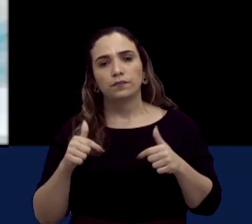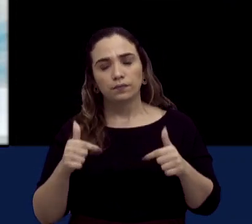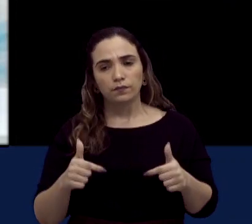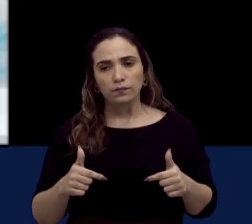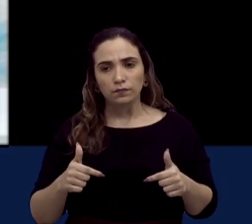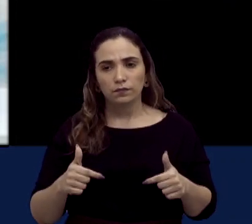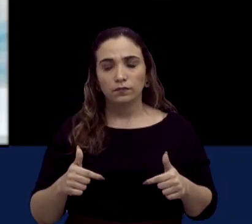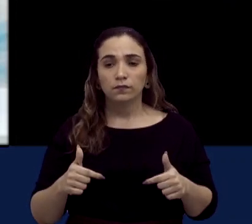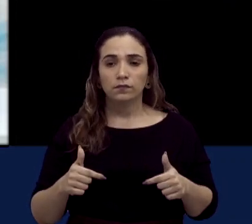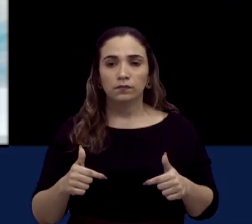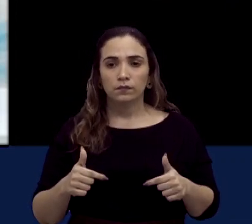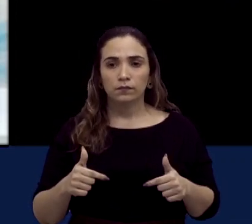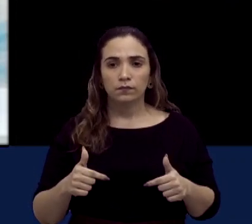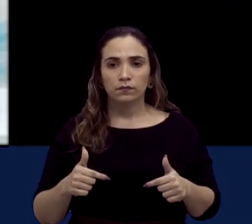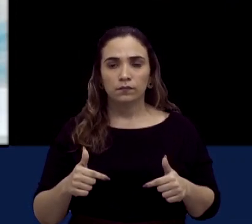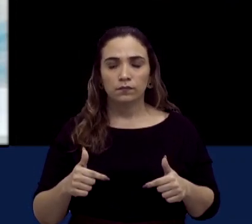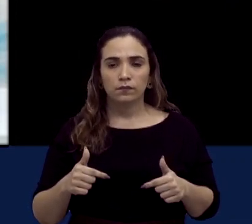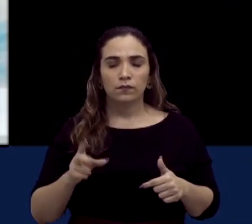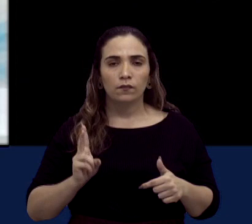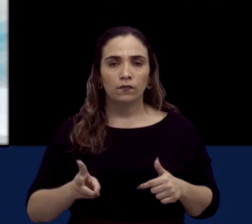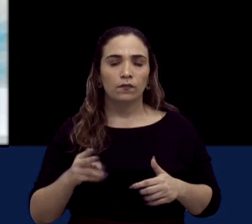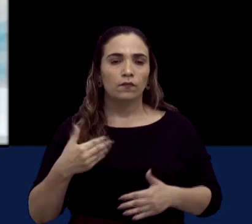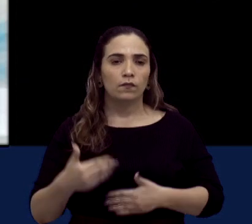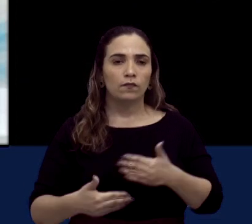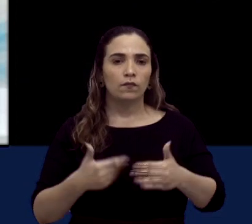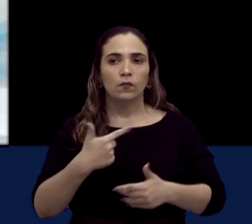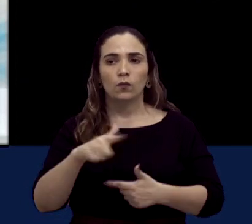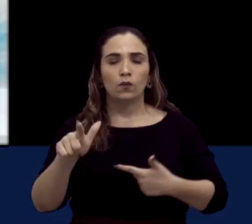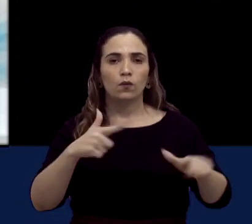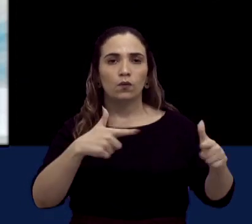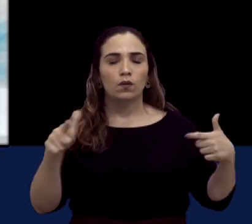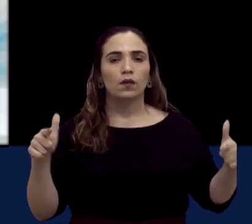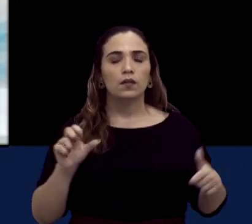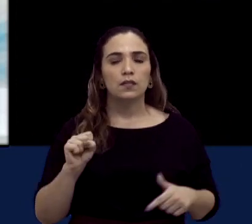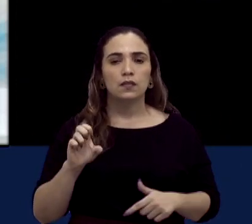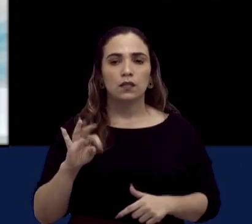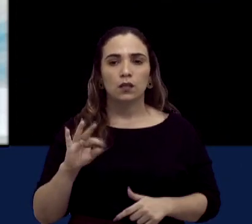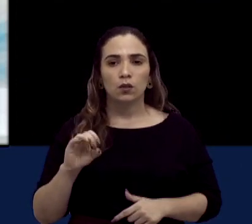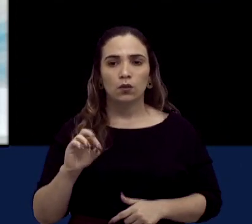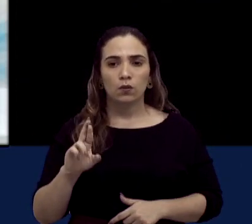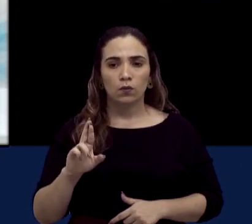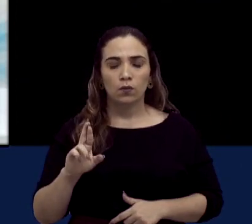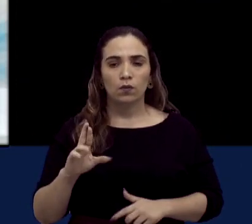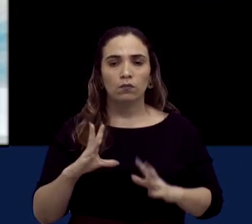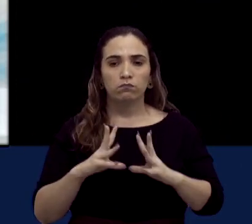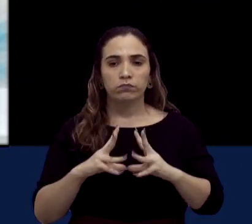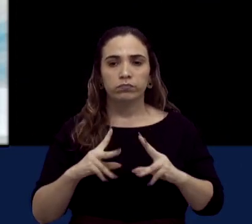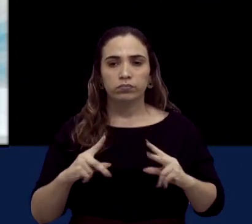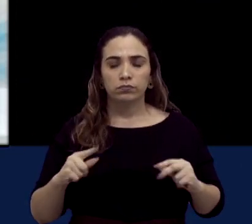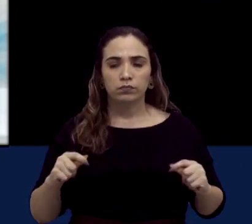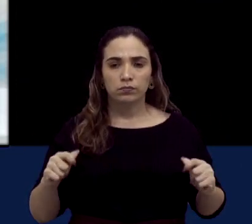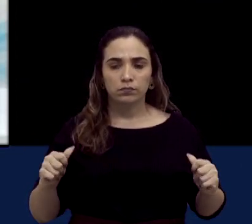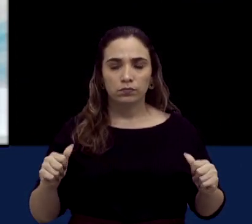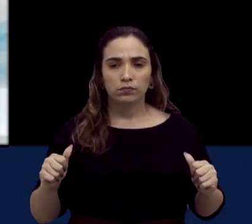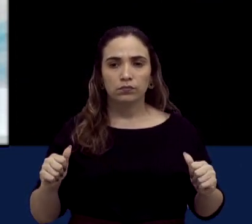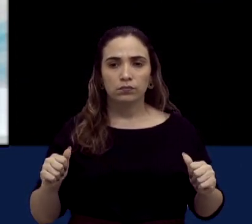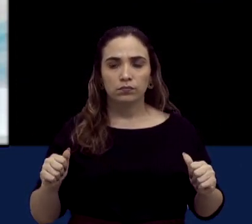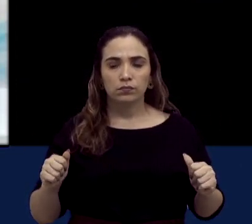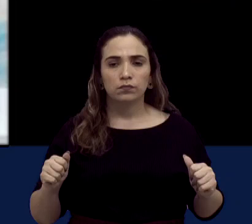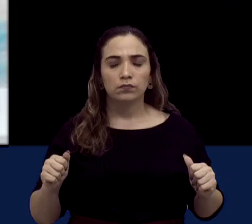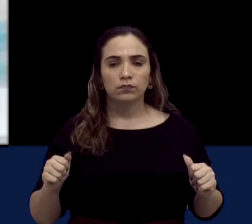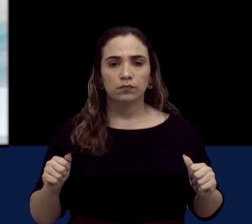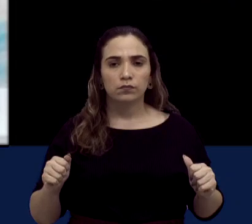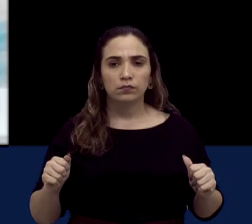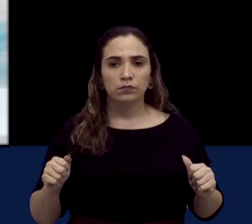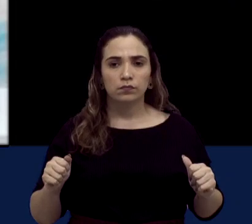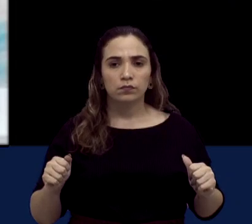e sigo o processo para outro setor. E ali aquilo some da minha cabeça, né? Já fiz minha parte, a